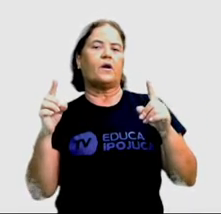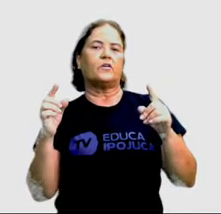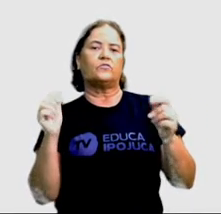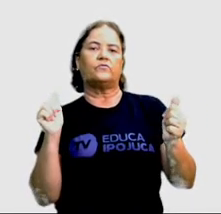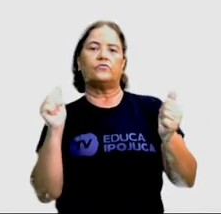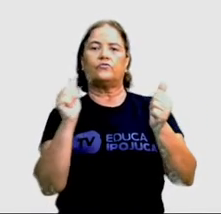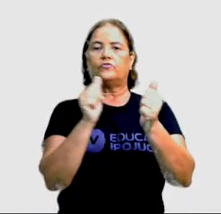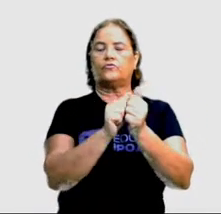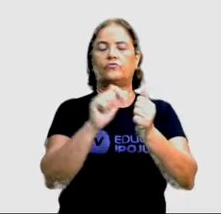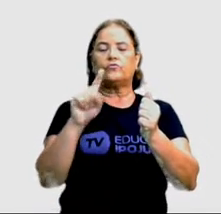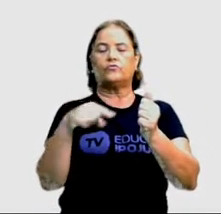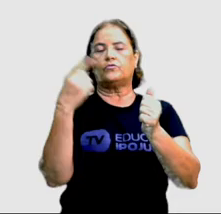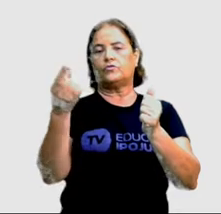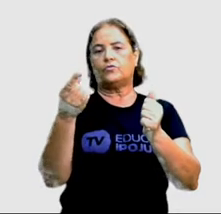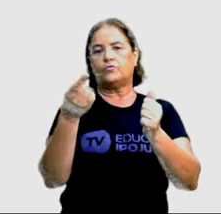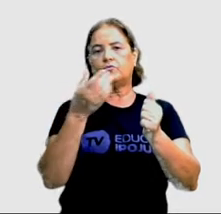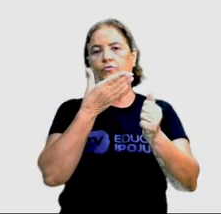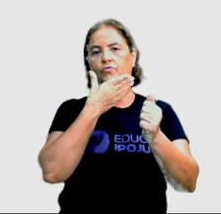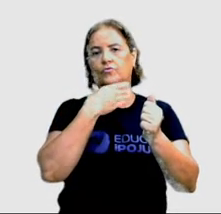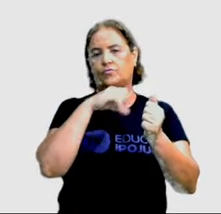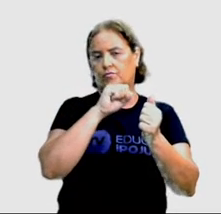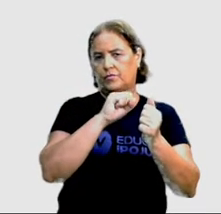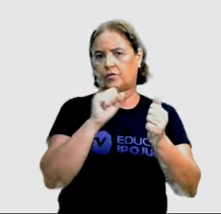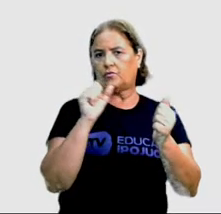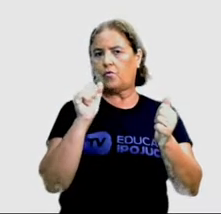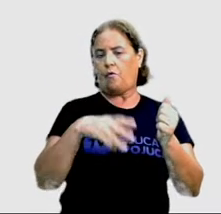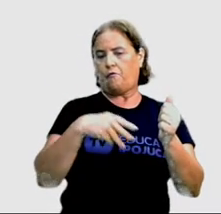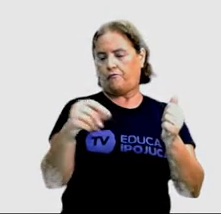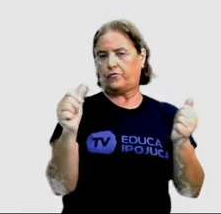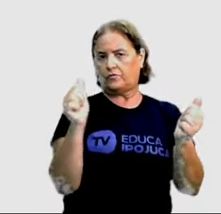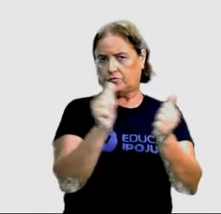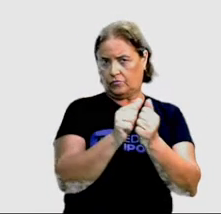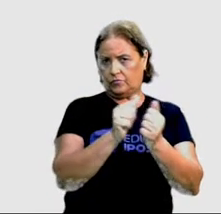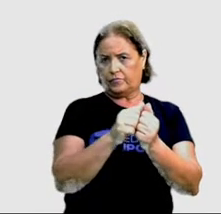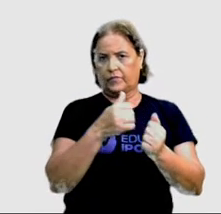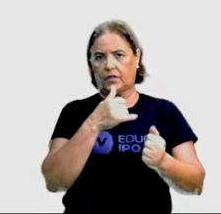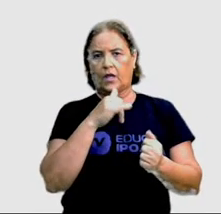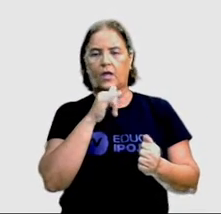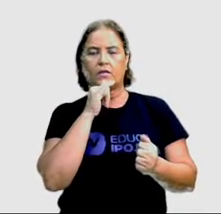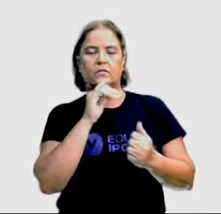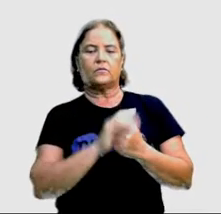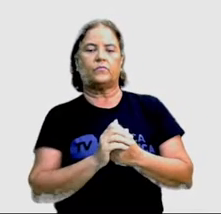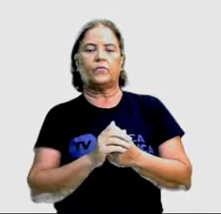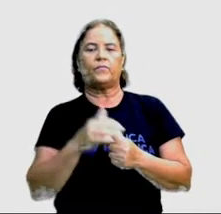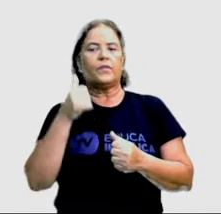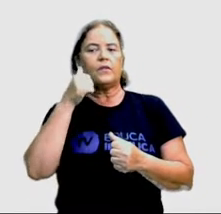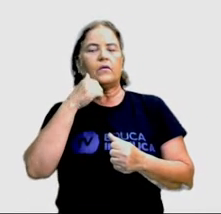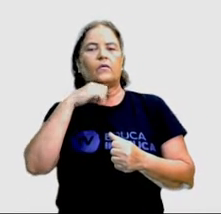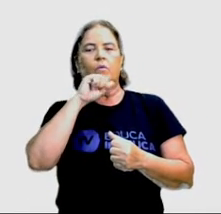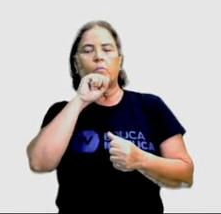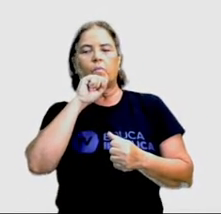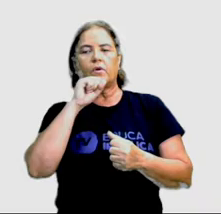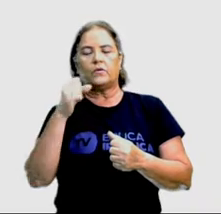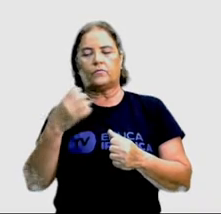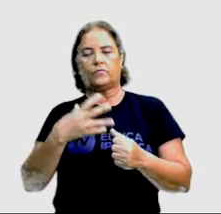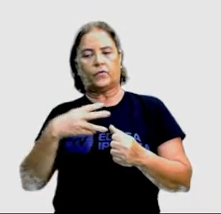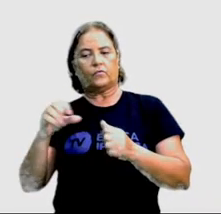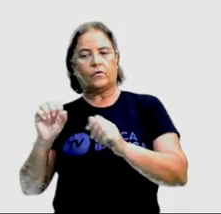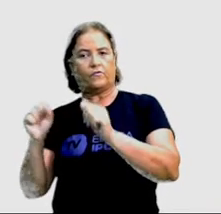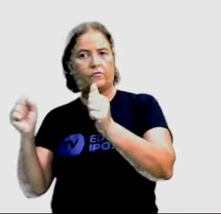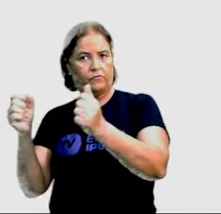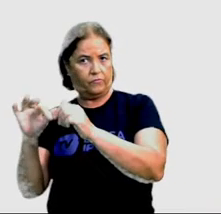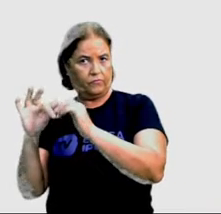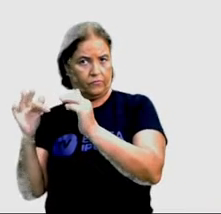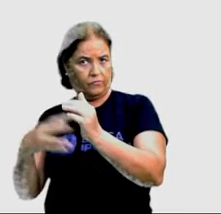exemplo, um pai com seu filho e uma mãe com sua filha. Os dois criam uma relação e formam uma